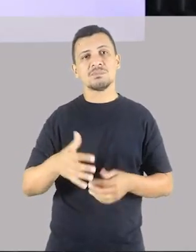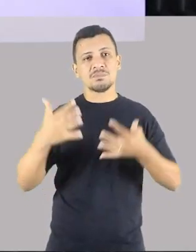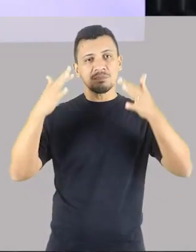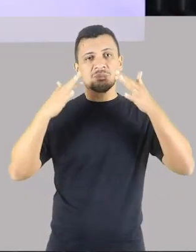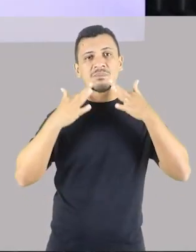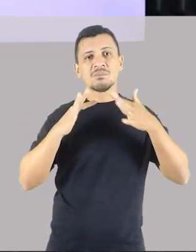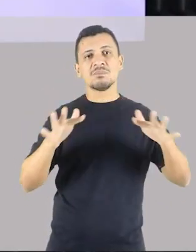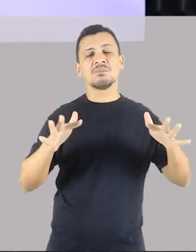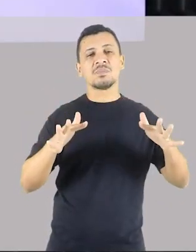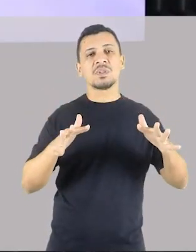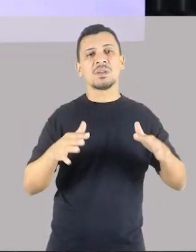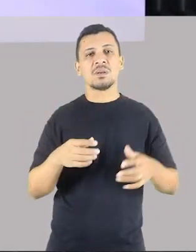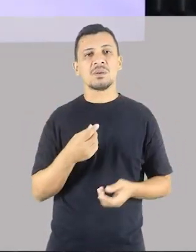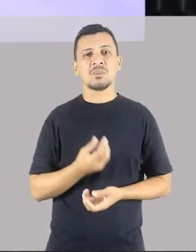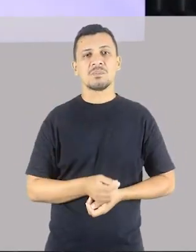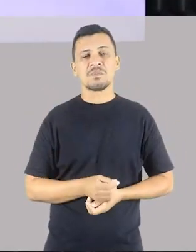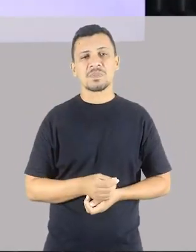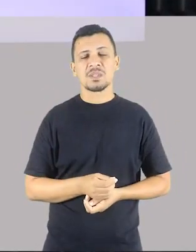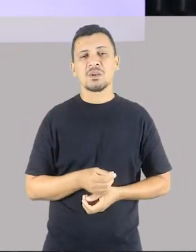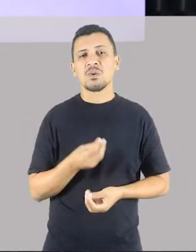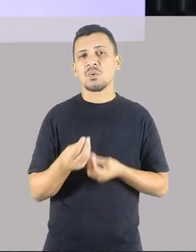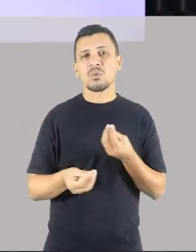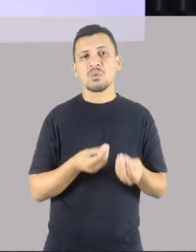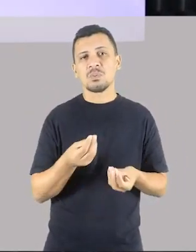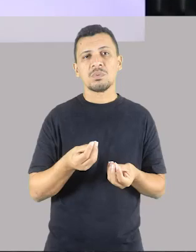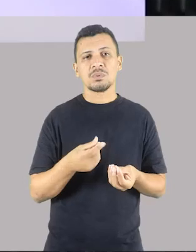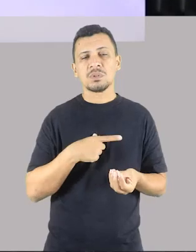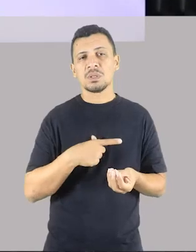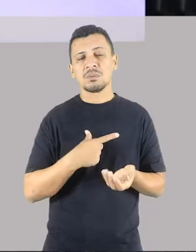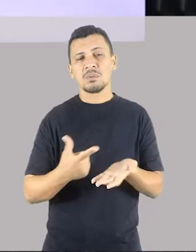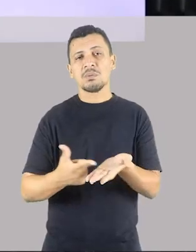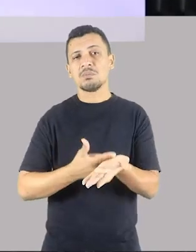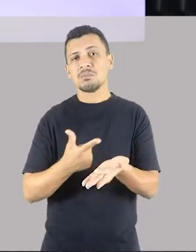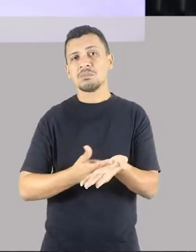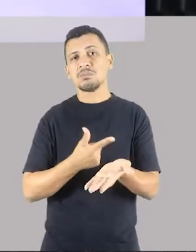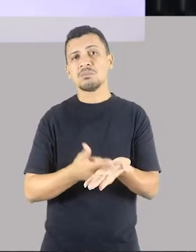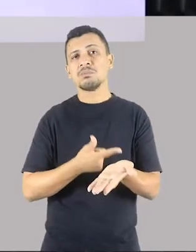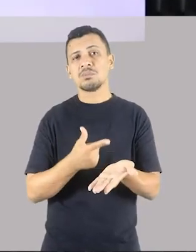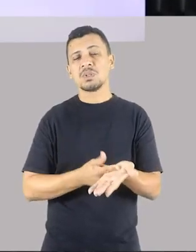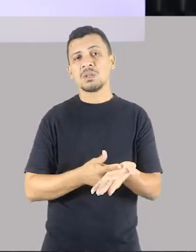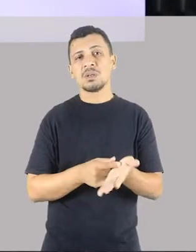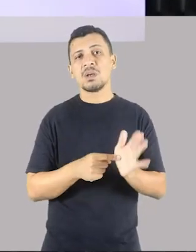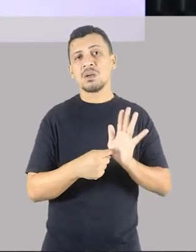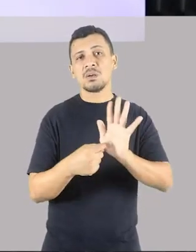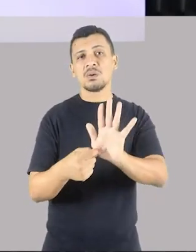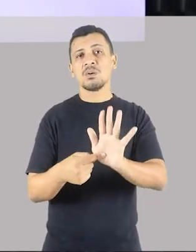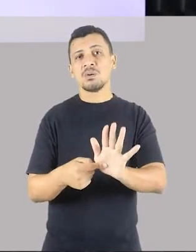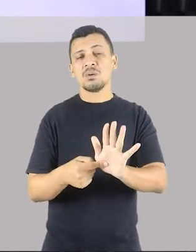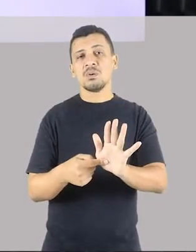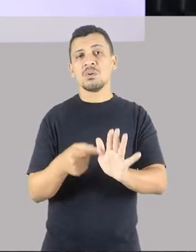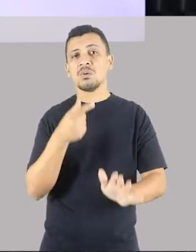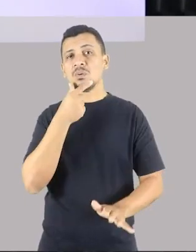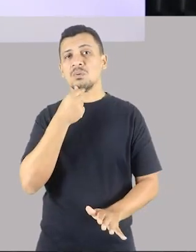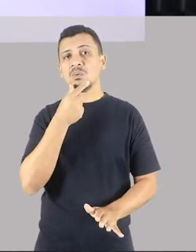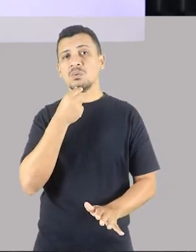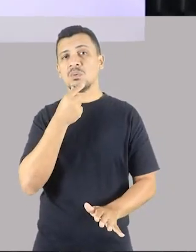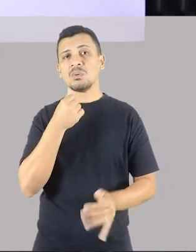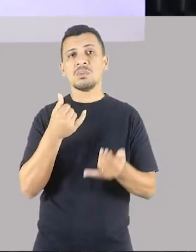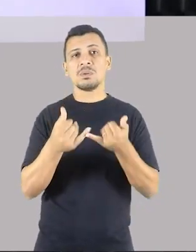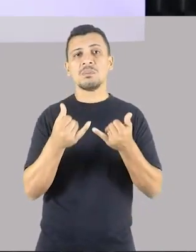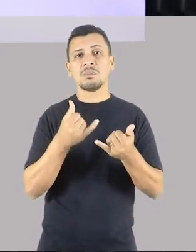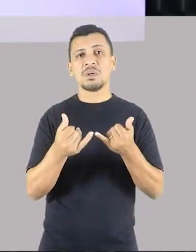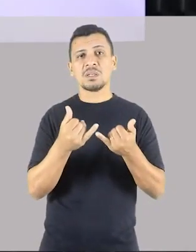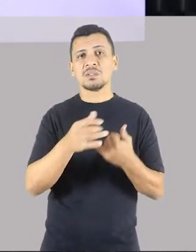né? Porque, lembrem-se, as obras naturalistas, eles abordavam o homem na perspectiva animalesca,